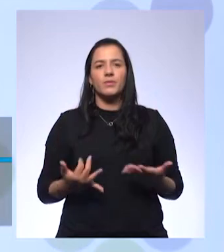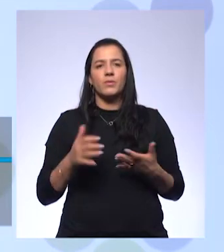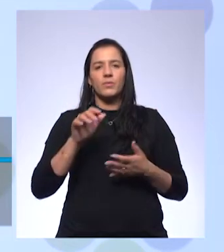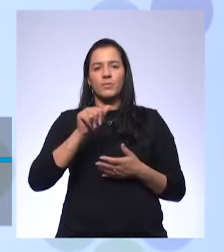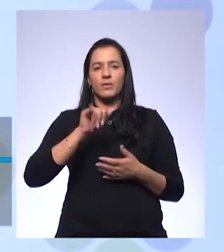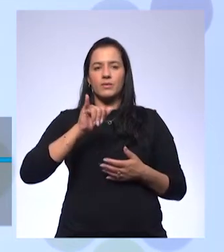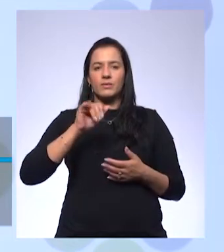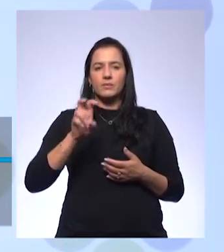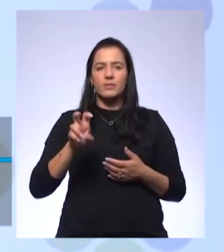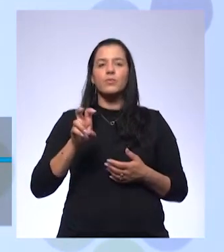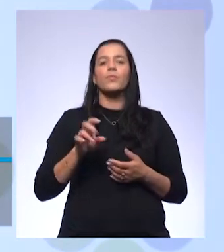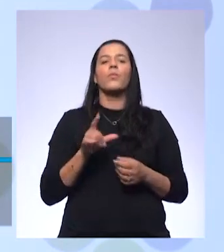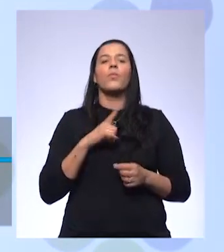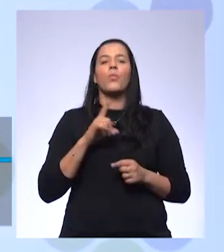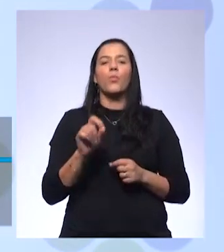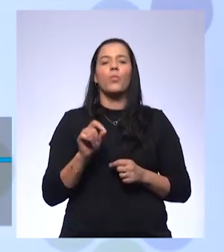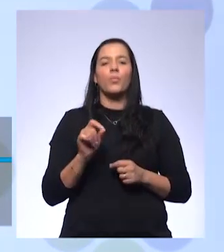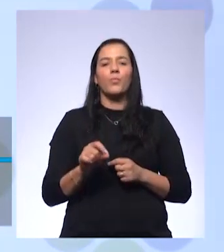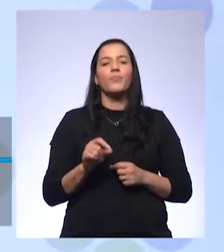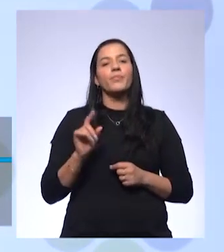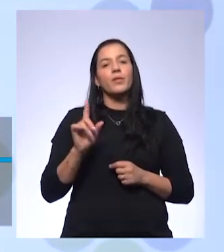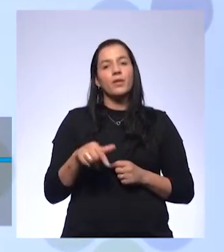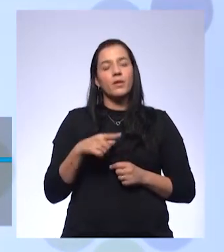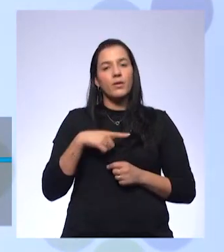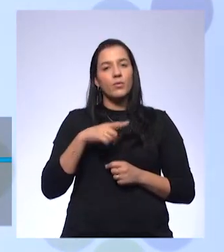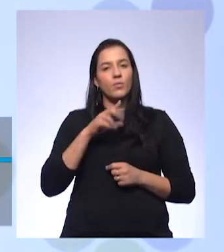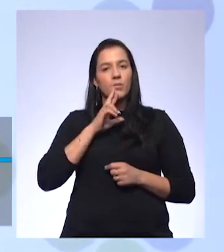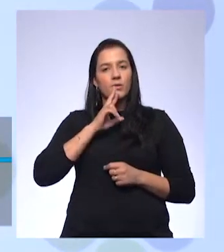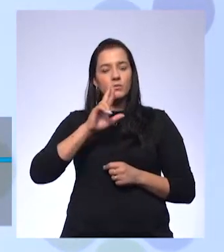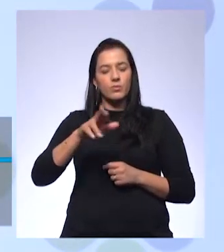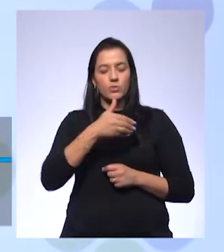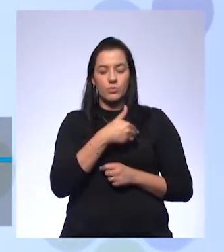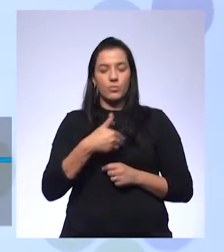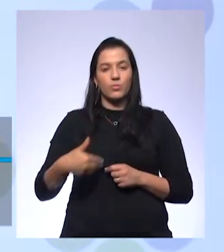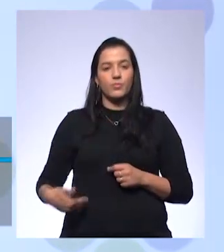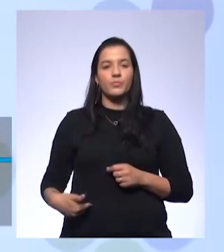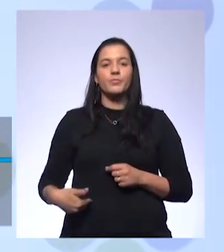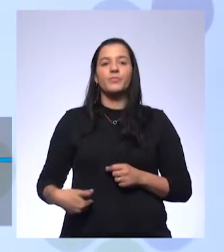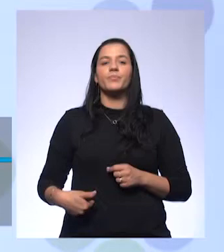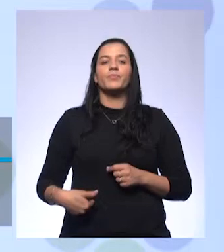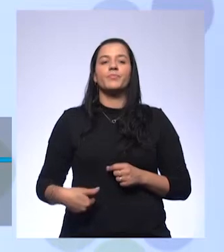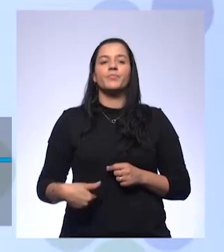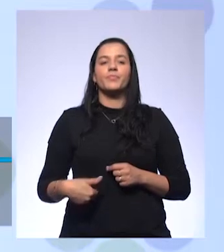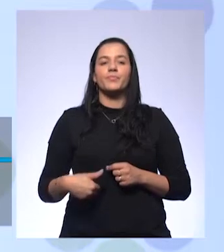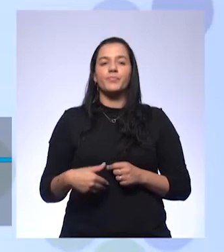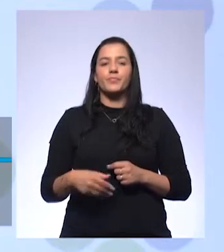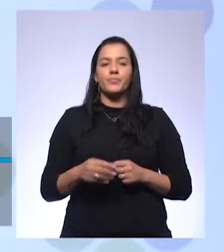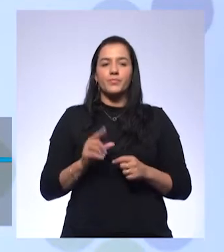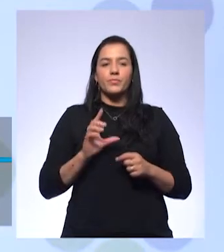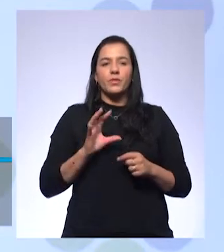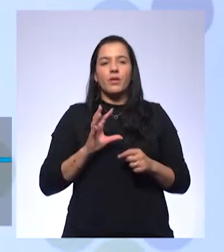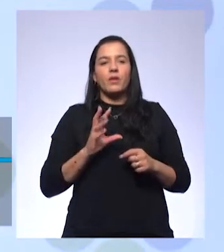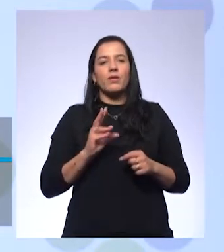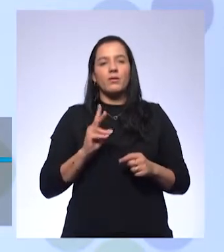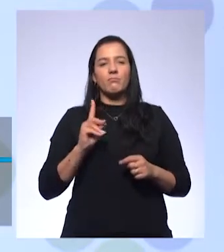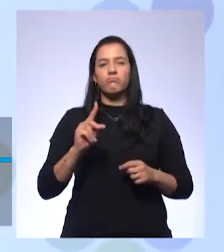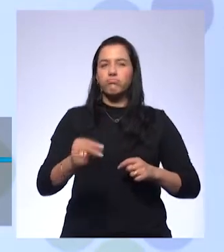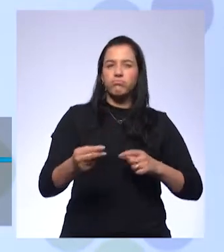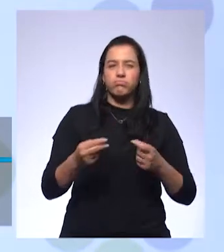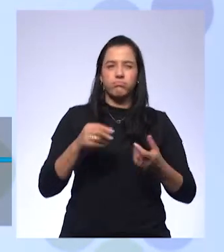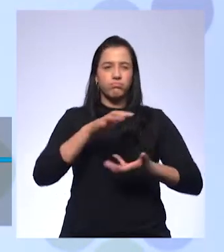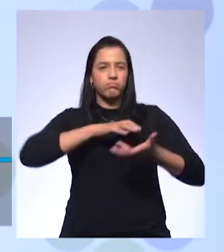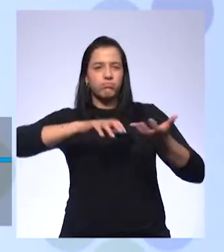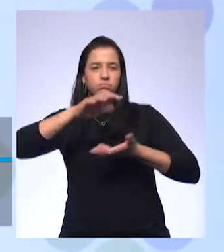AI5 ainda, que o AI5 foi uma resposta também do governo às efervescências, vamos dizer assim, às